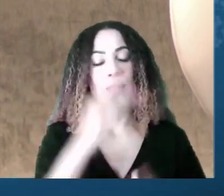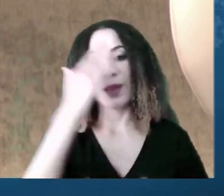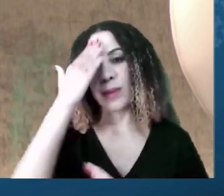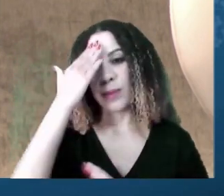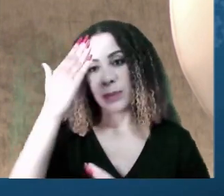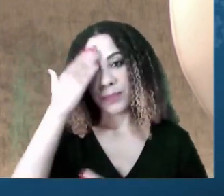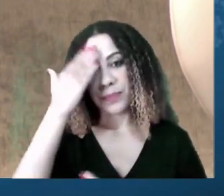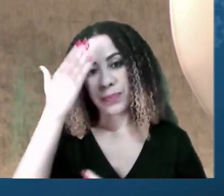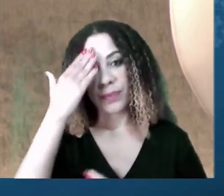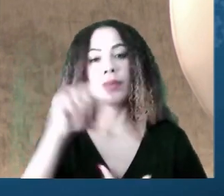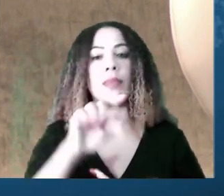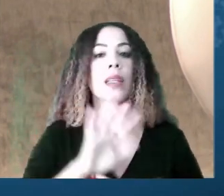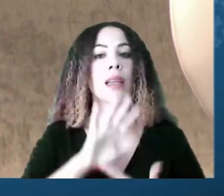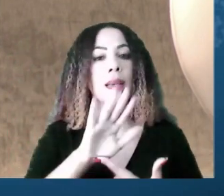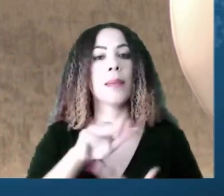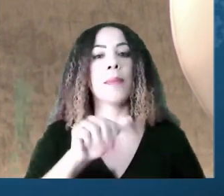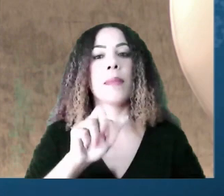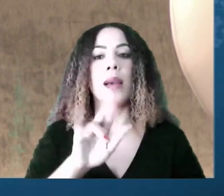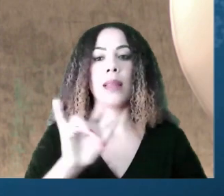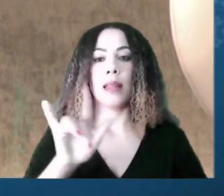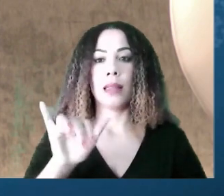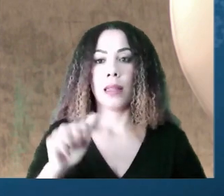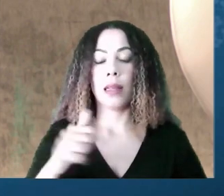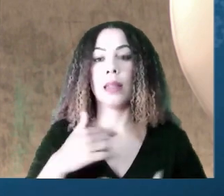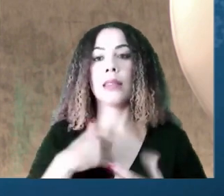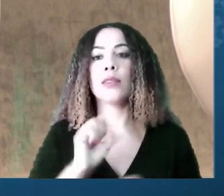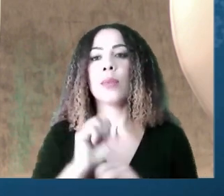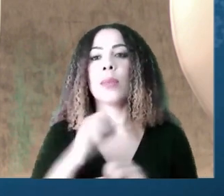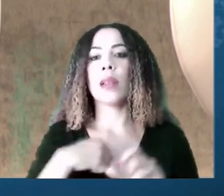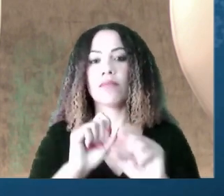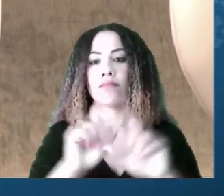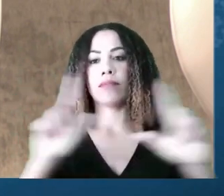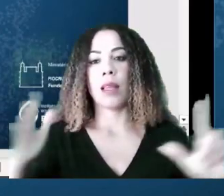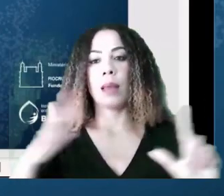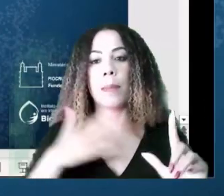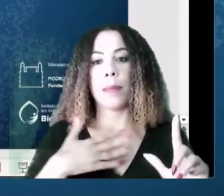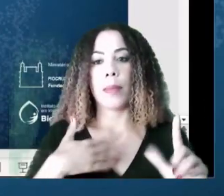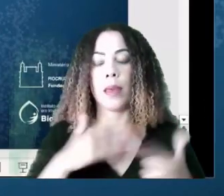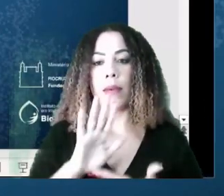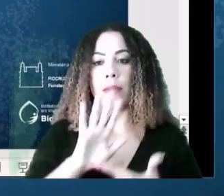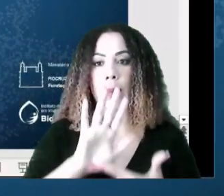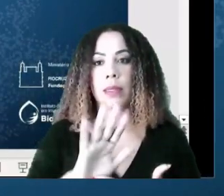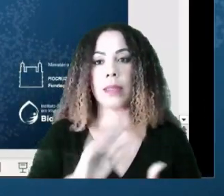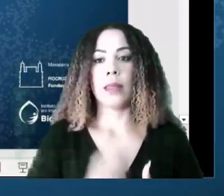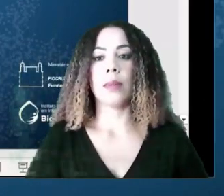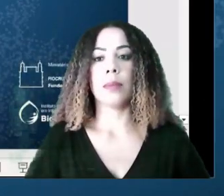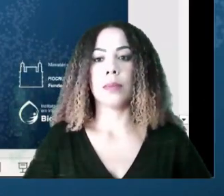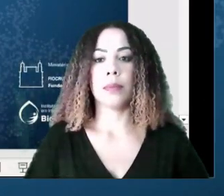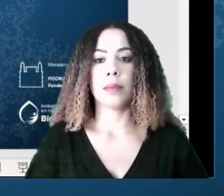pela apresentação, Marília. Deixa eu compartilhar minha tela.